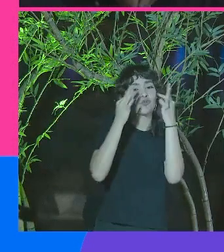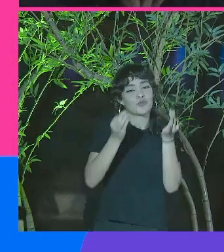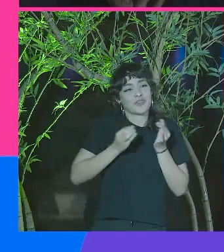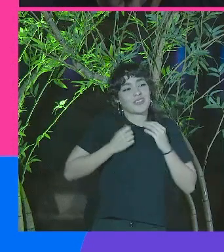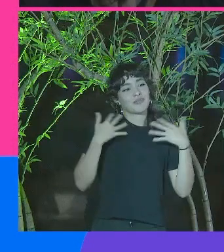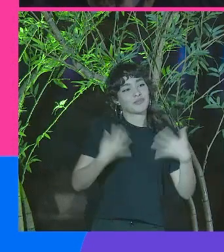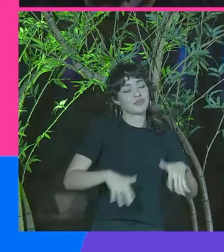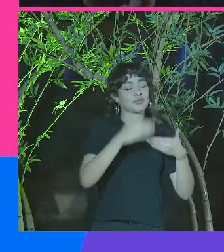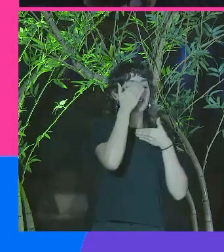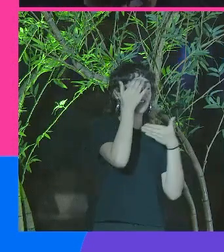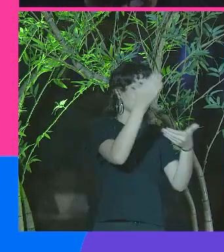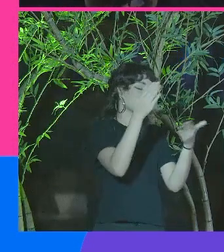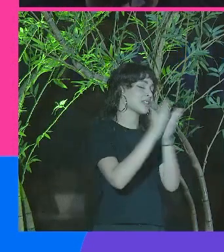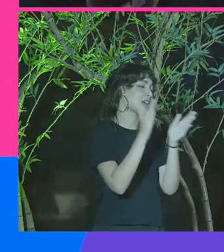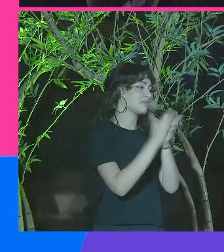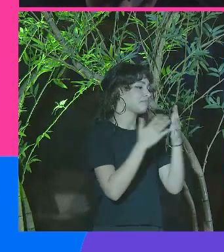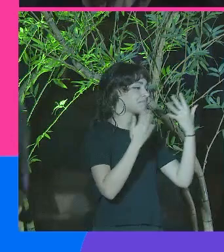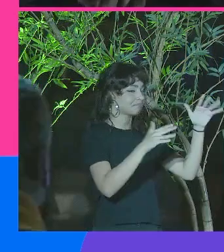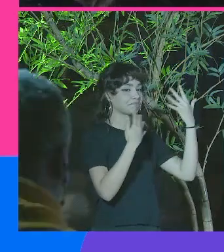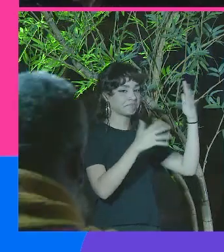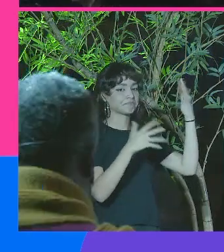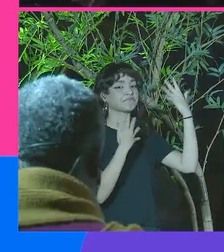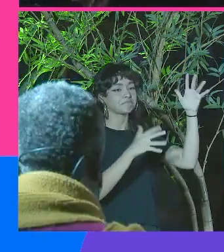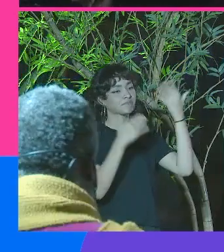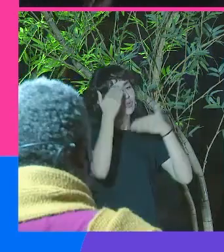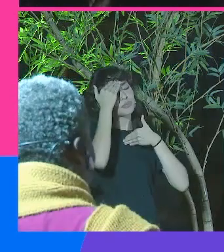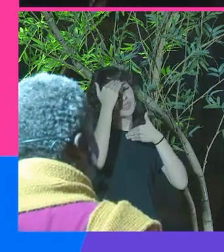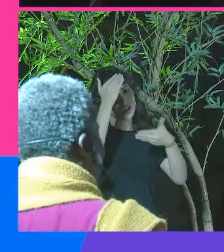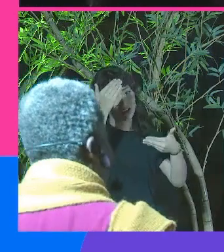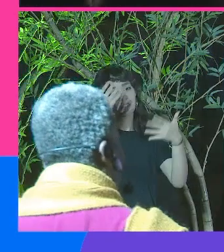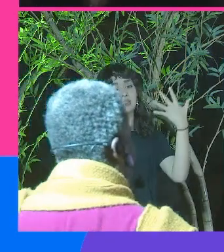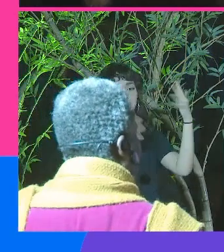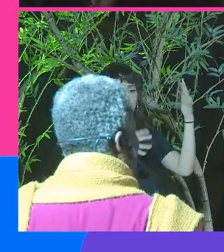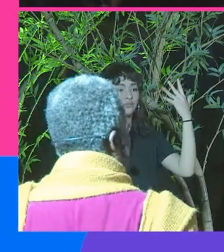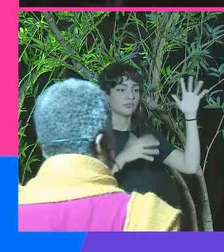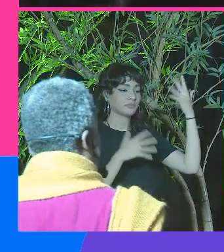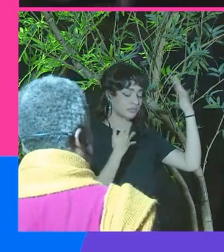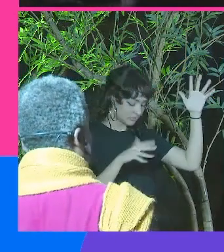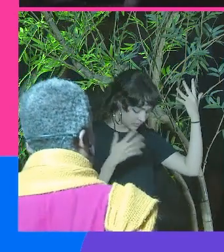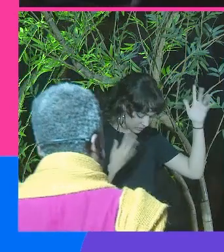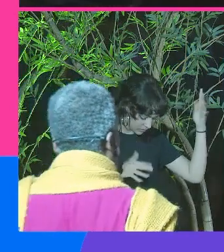me deram aqui agora. Muito obrigada.